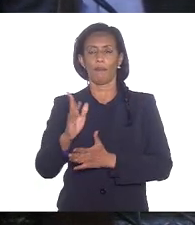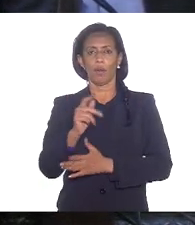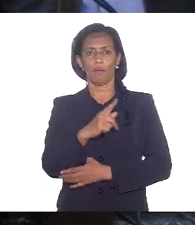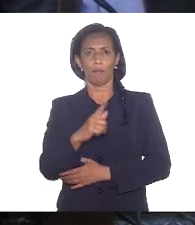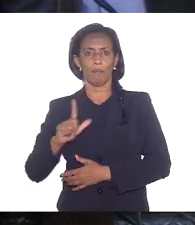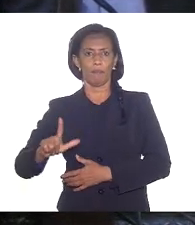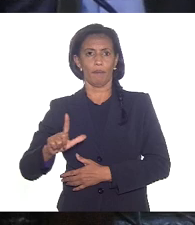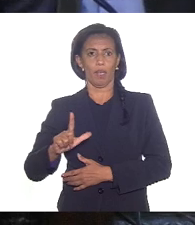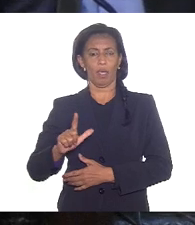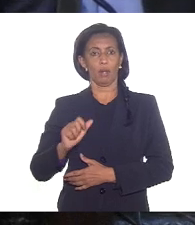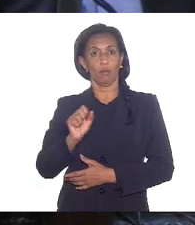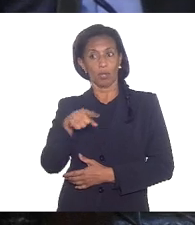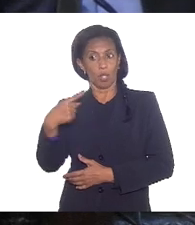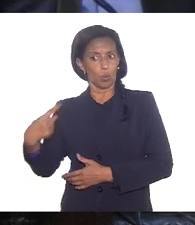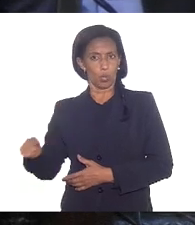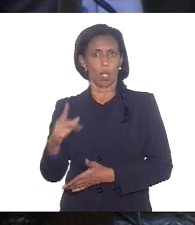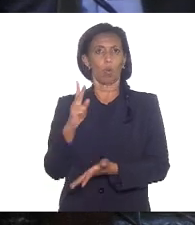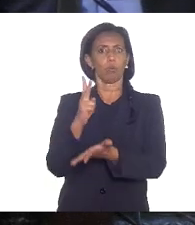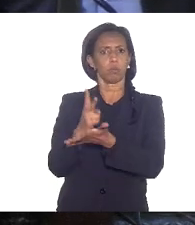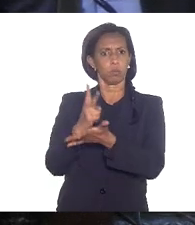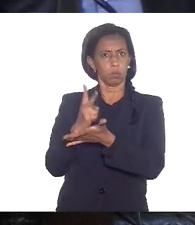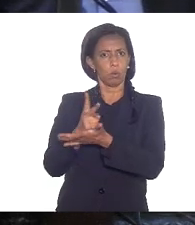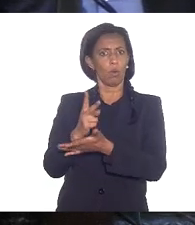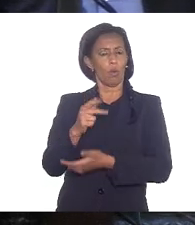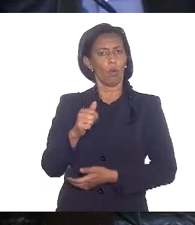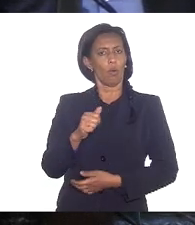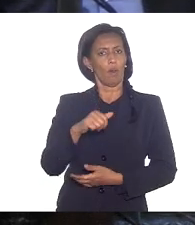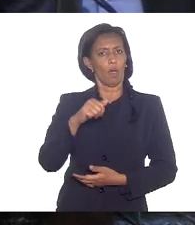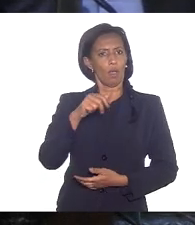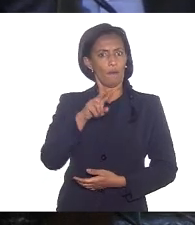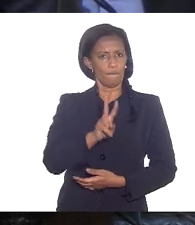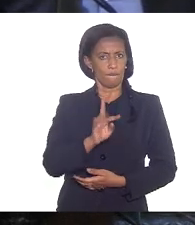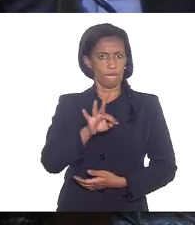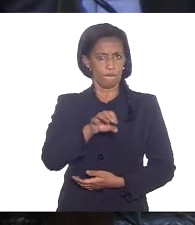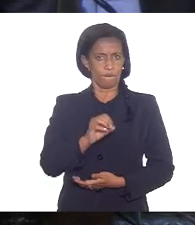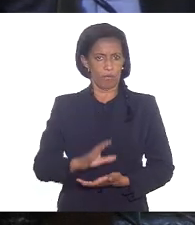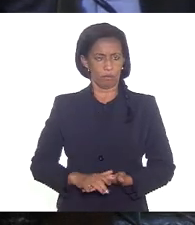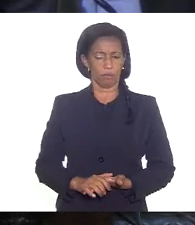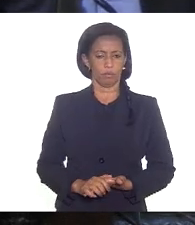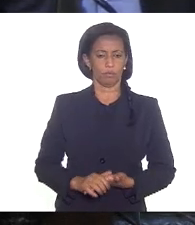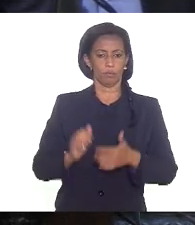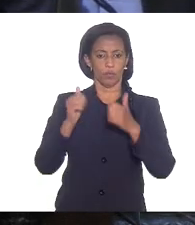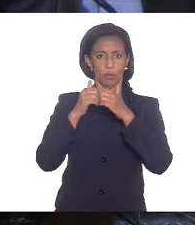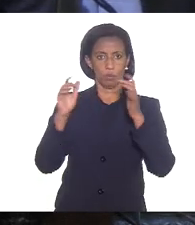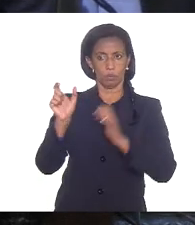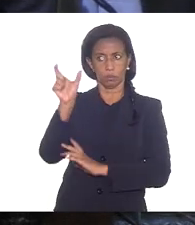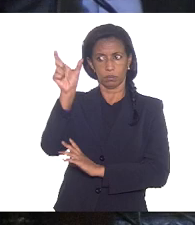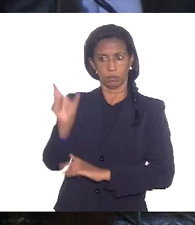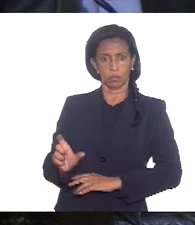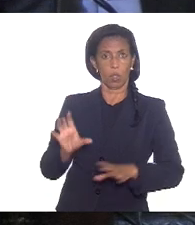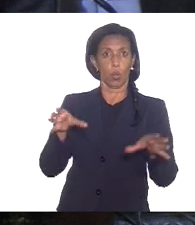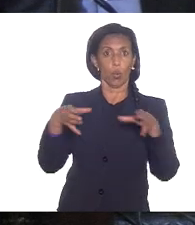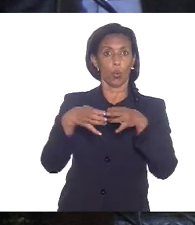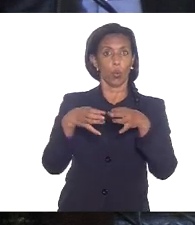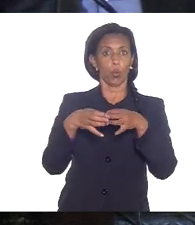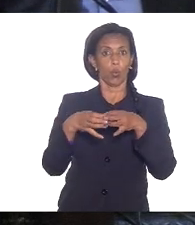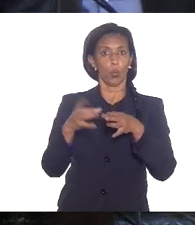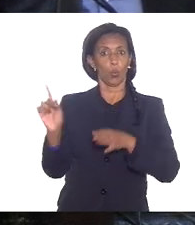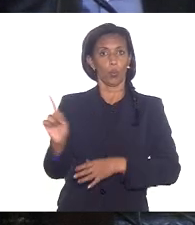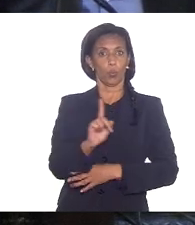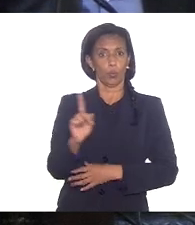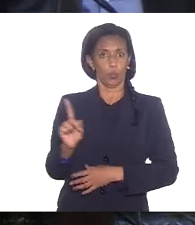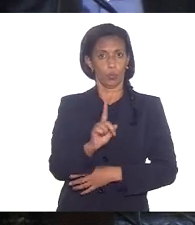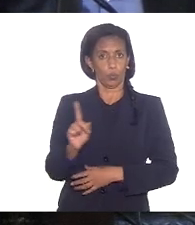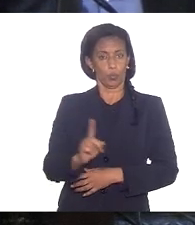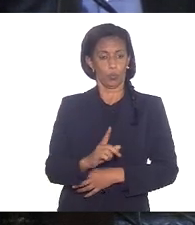botando não mantém o veto Então vamos lá o painel aberto e o grupo aberto enquanto